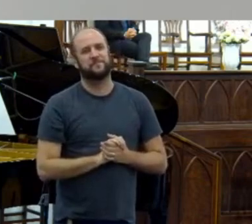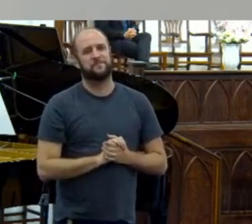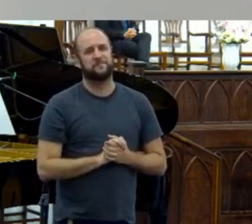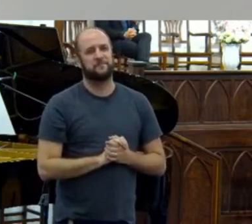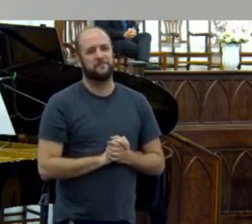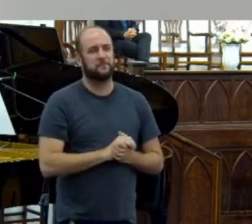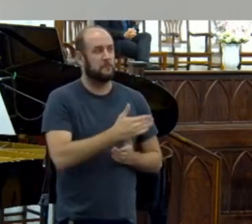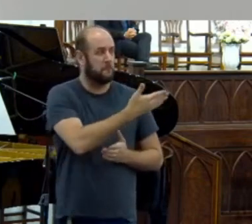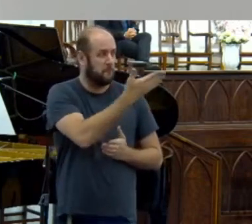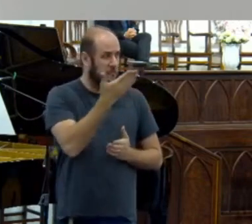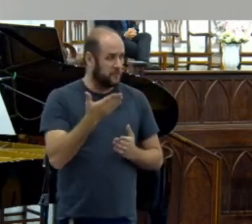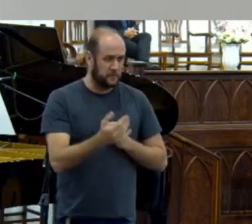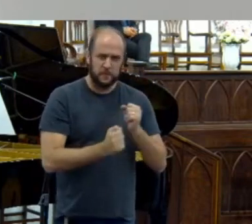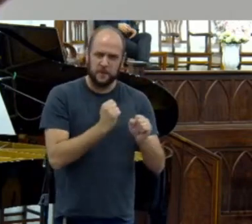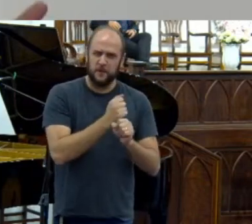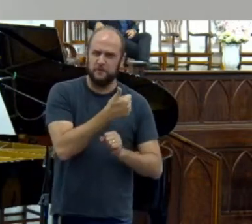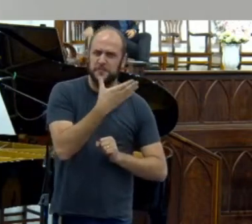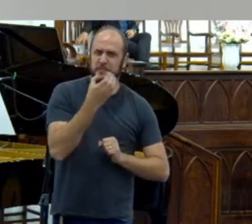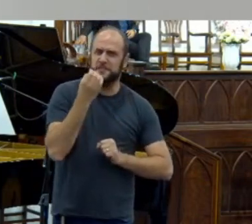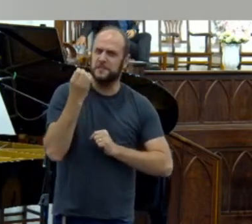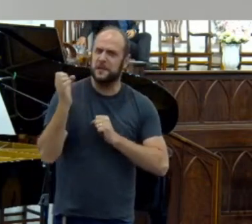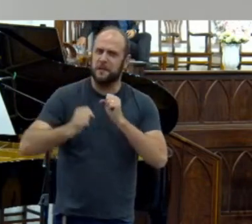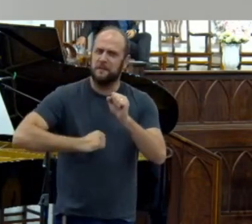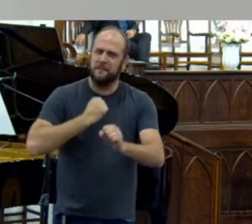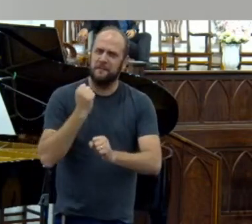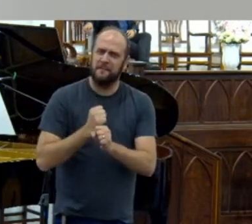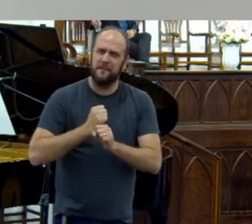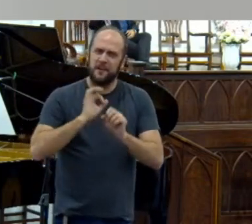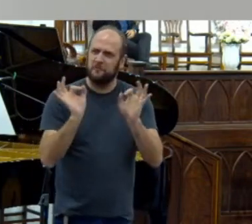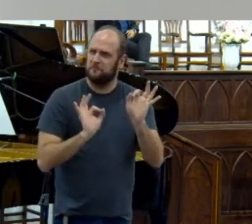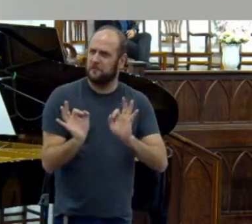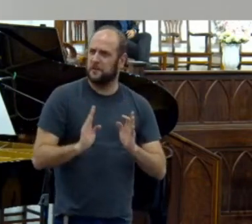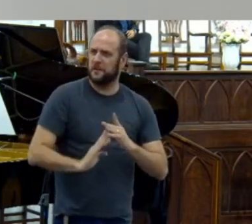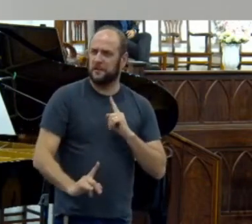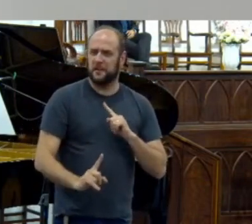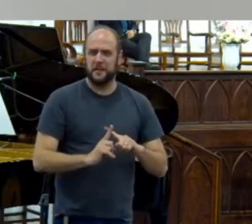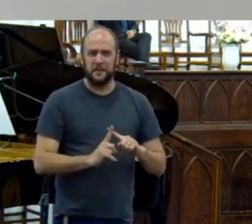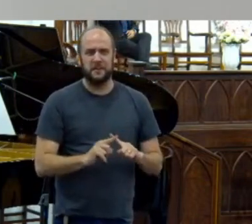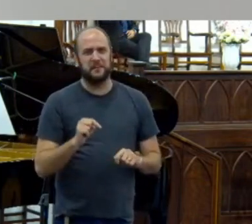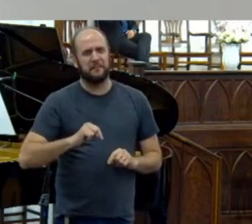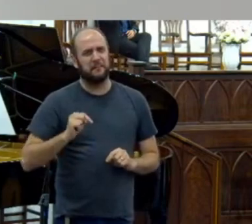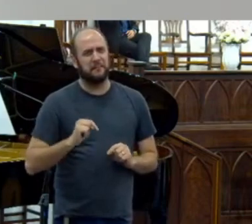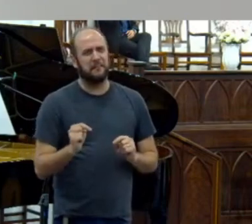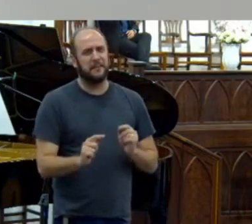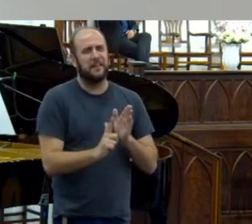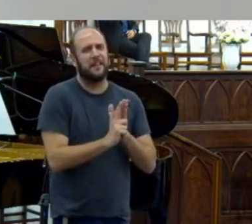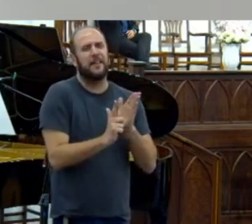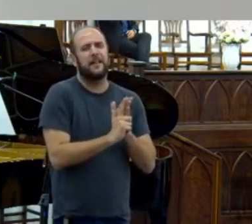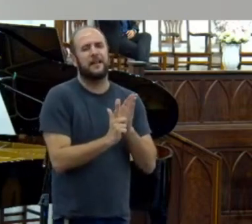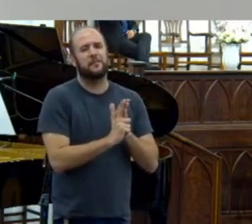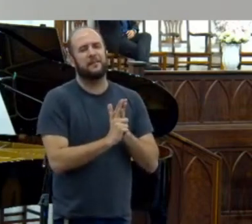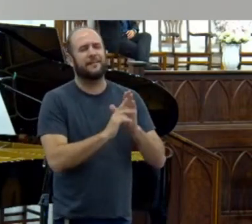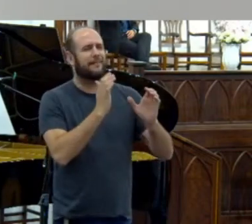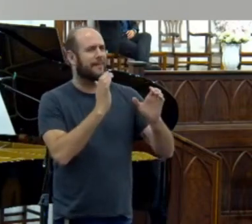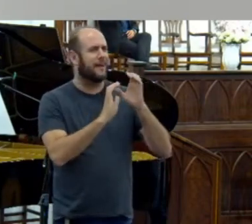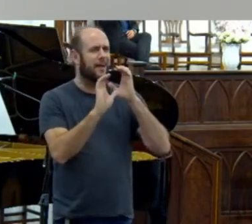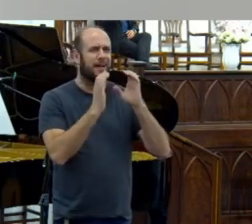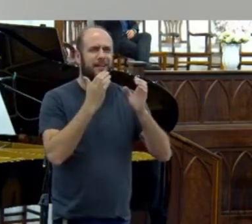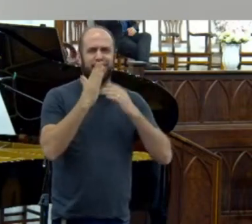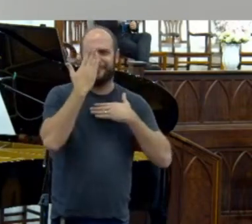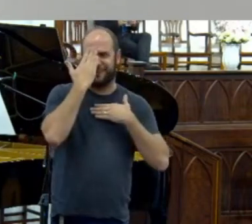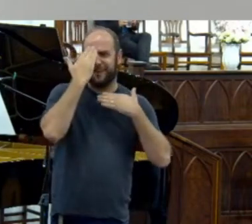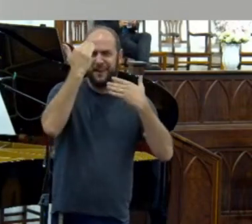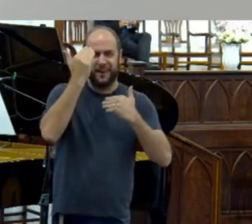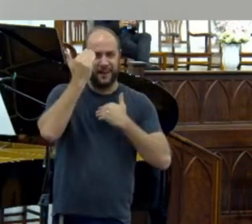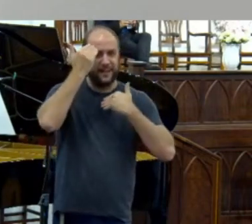Vocês neste ano, quando celebram 100 anos de organização de igreja, e vocês devem ter cantado muita ação de